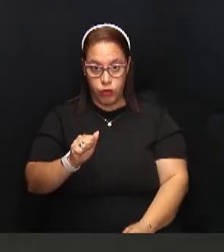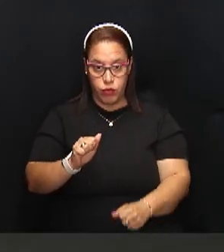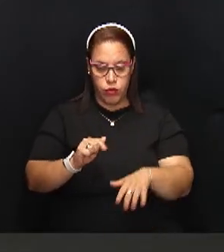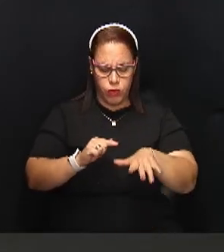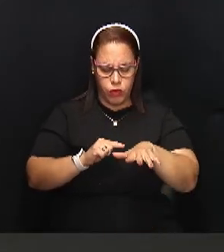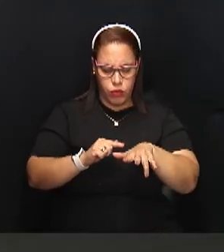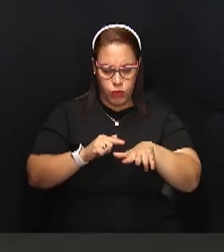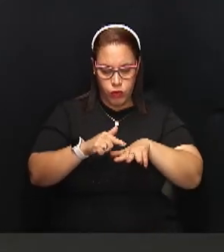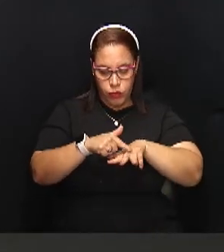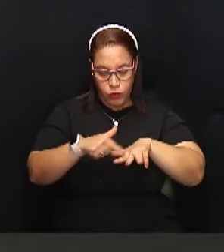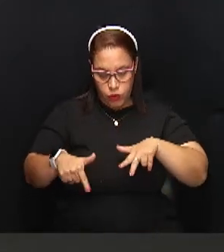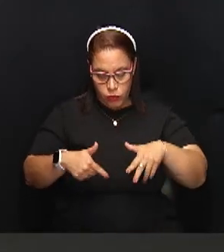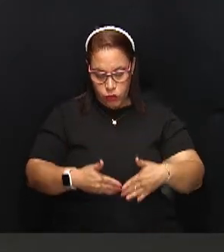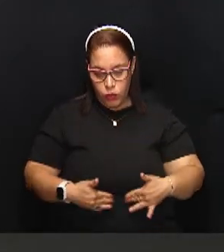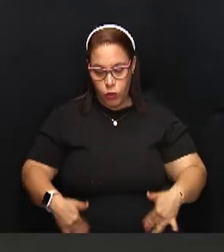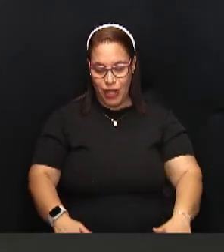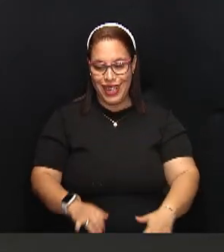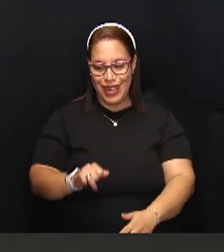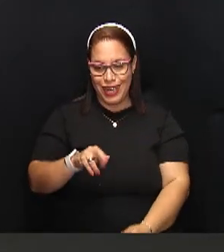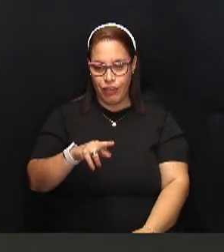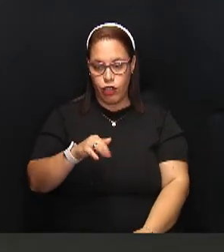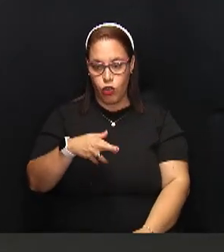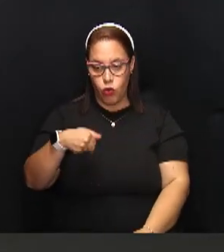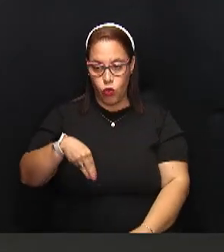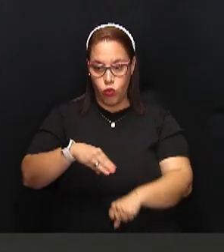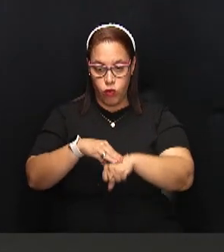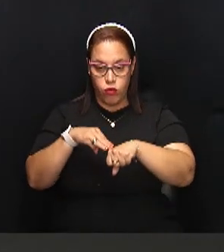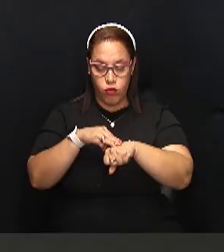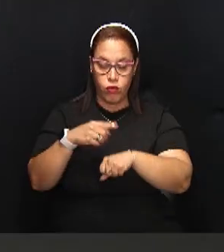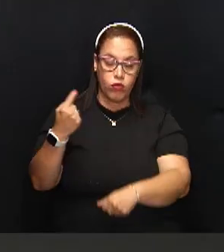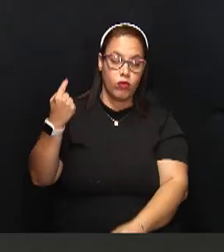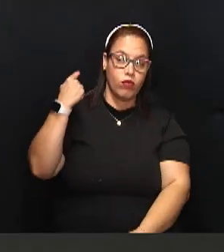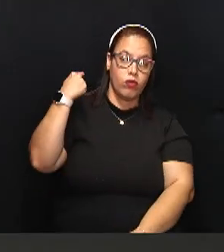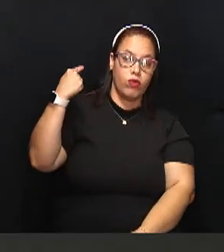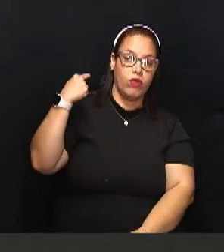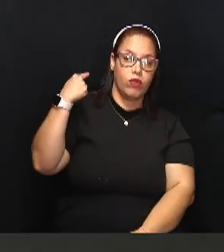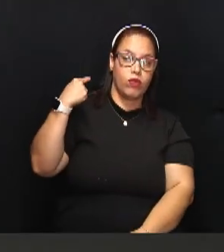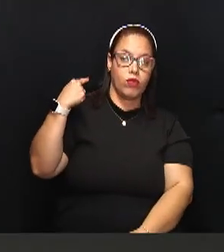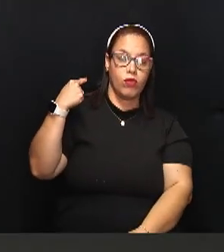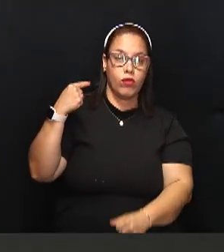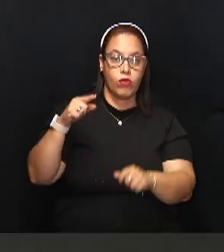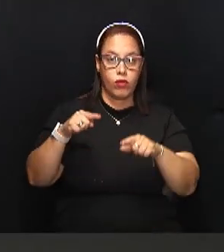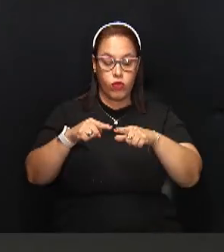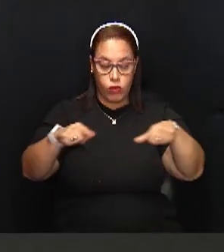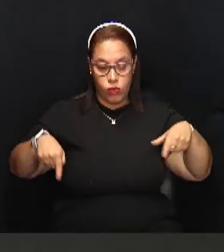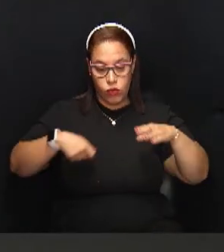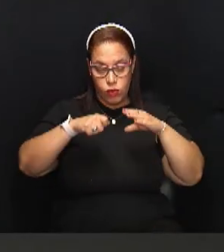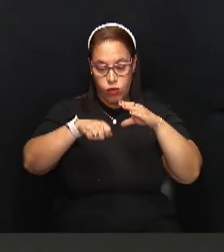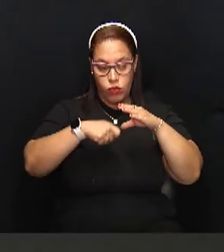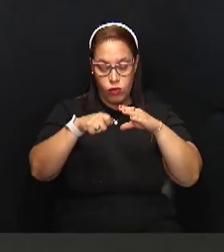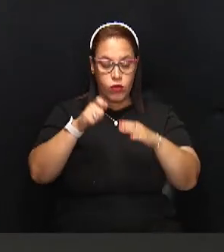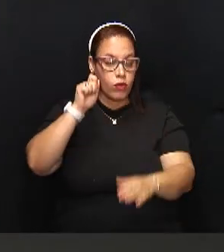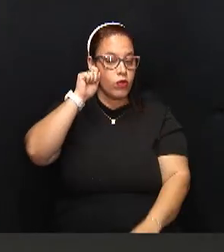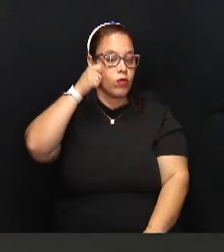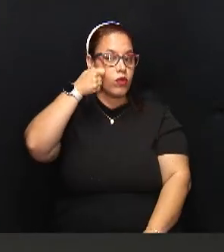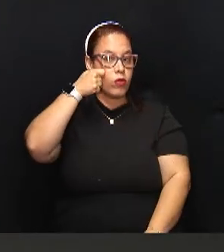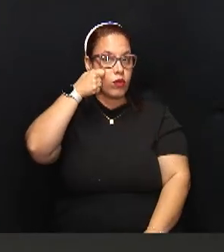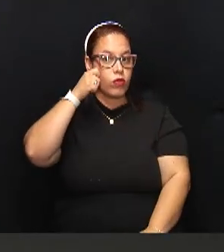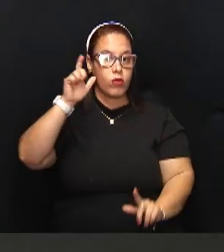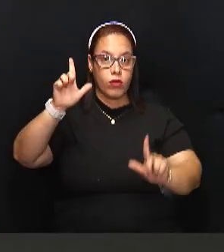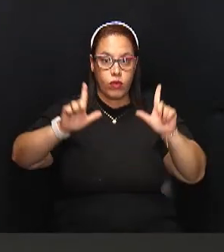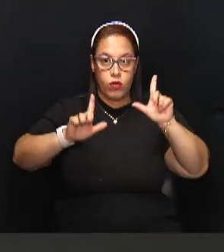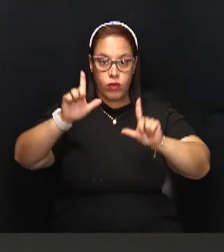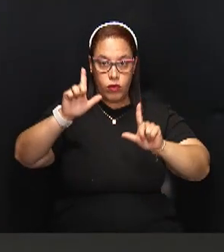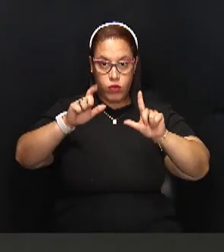ferrugem marrom, quase marrom. E aqui ao meu fundo nós temos o estúdio do Na Casa do Povo todo em preto, uma